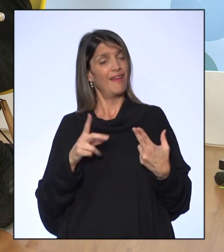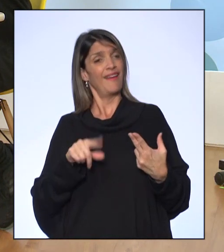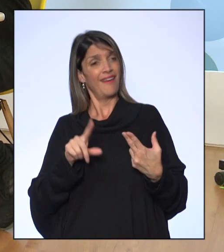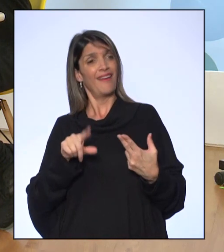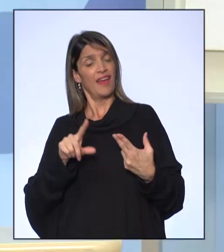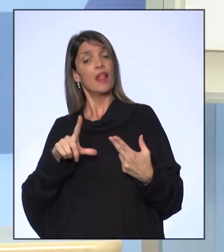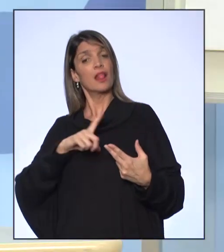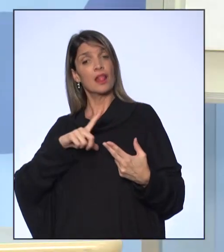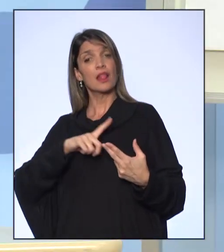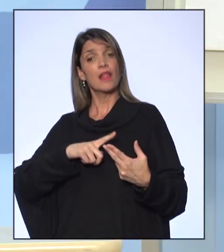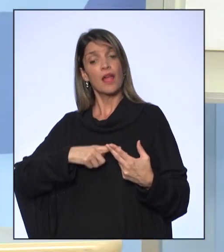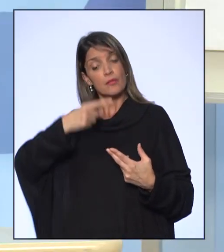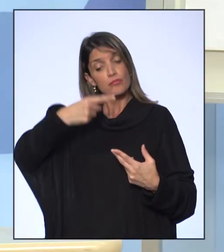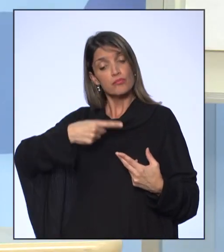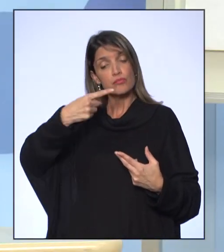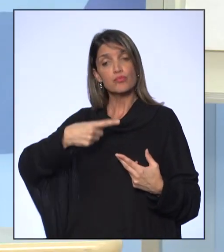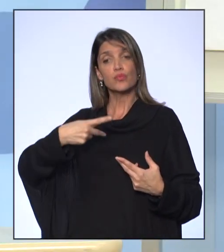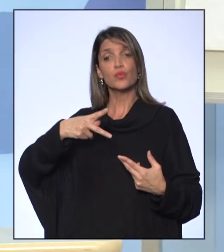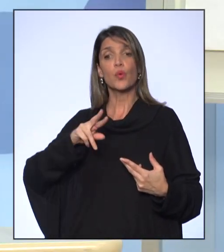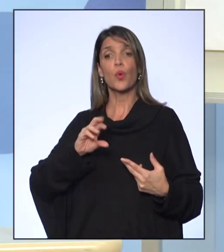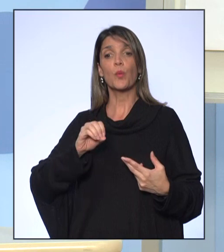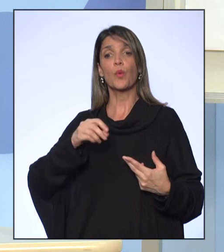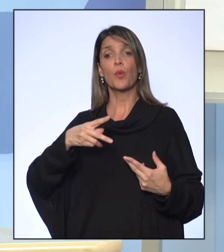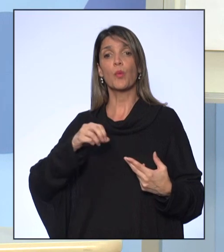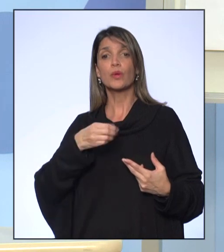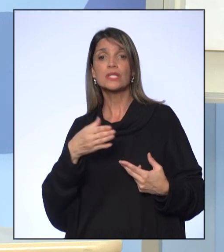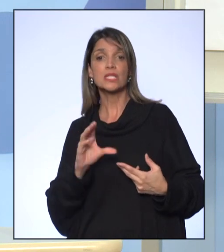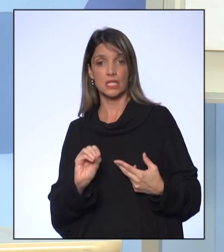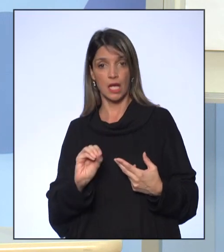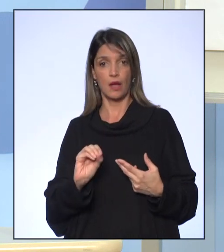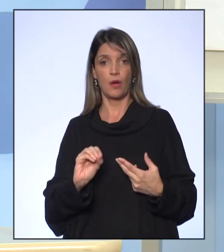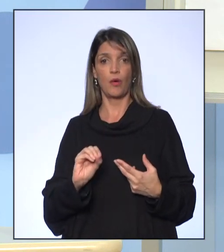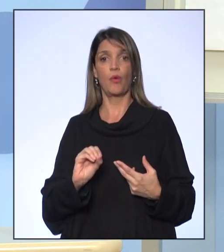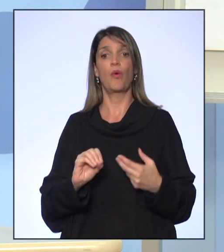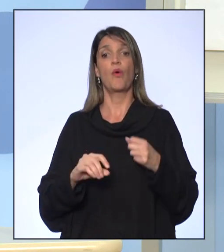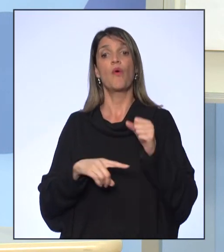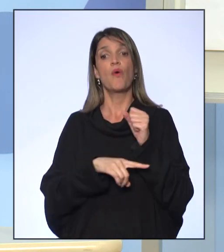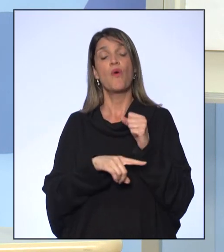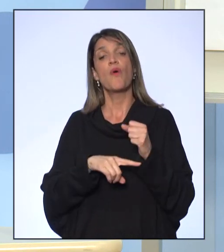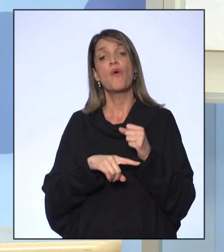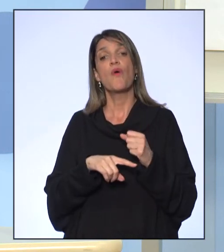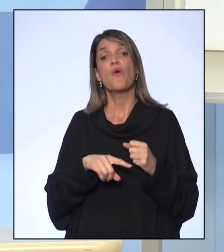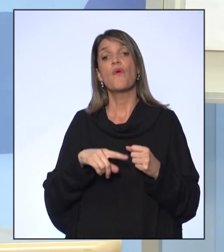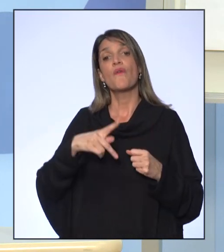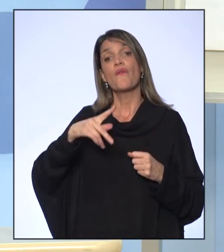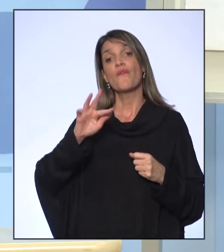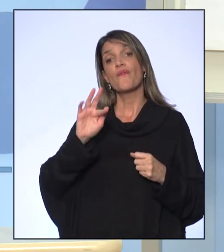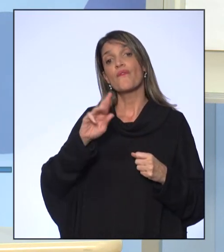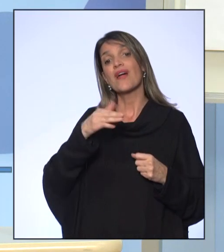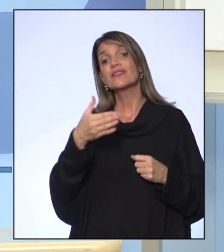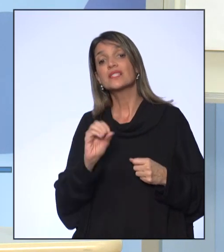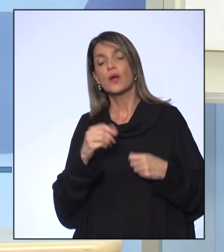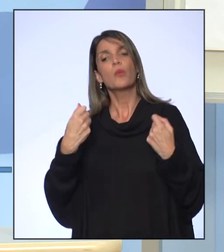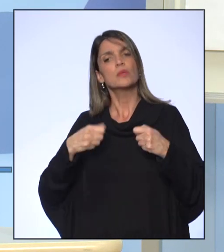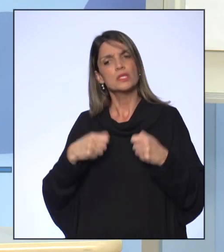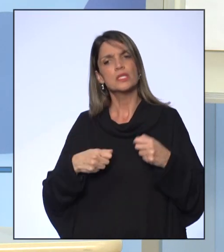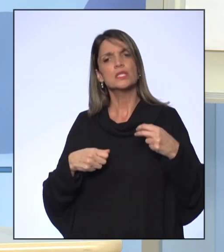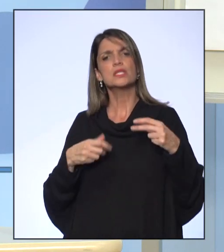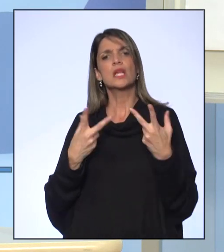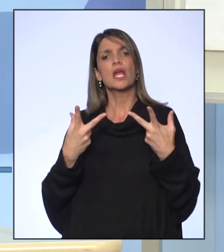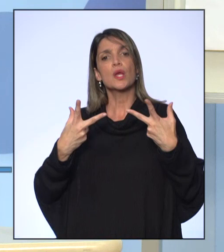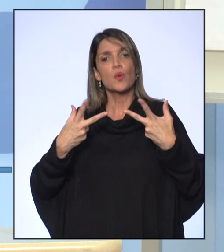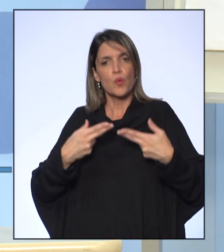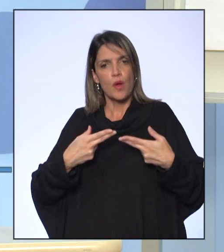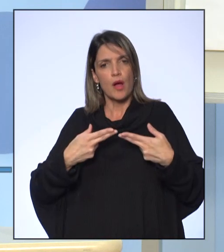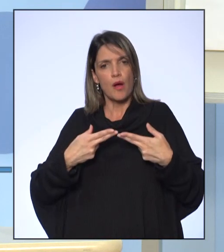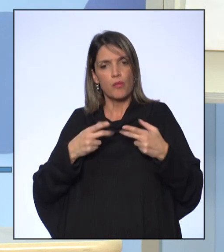Existe proporcionalidade aí, né, Rafa? Então as frações têm que ser iguais por esse modelo, né? Então elas são proporcionais, o tamanho dela,